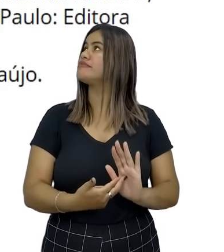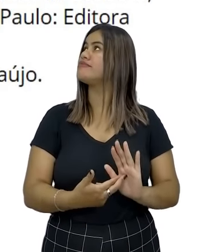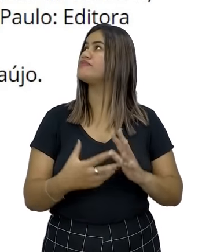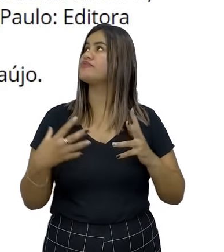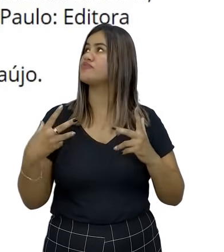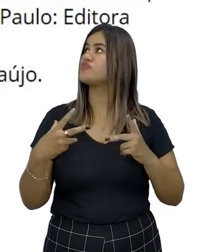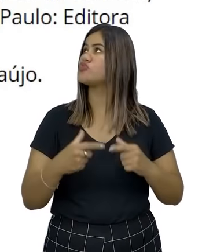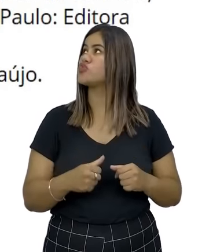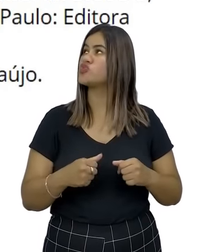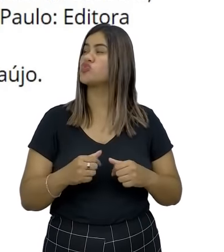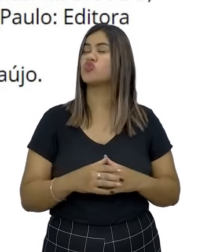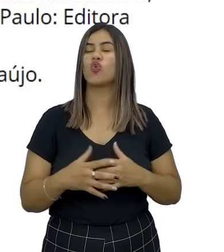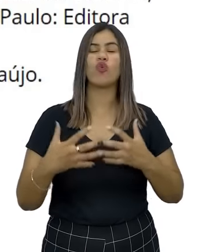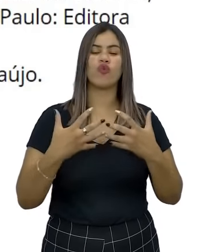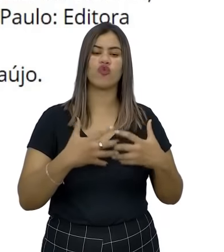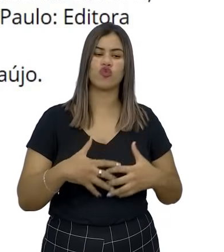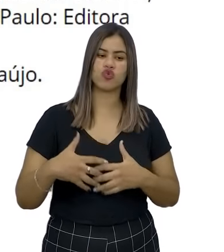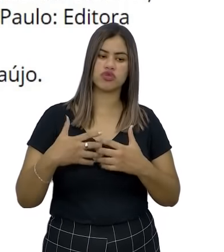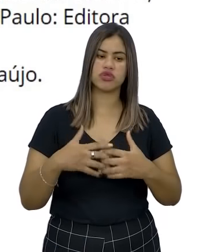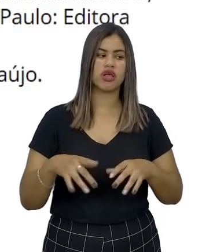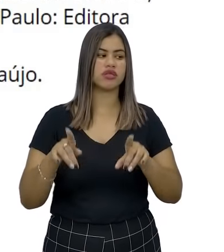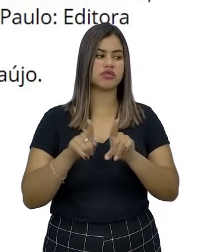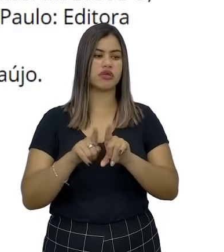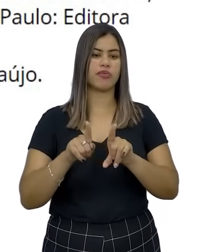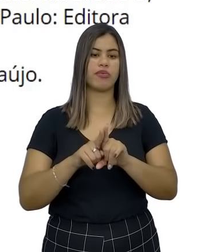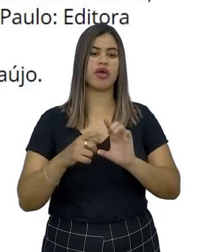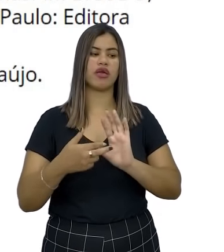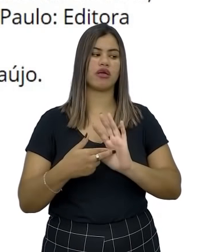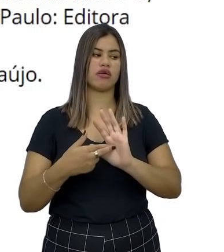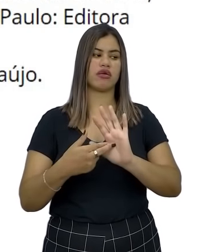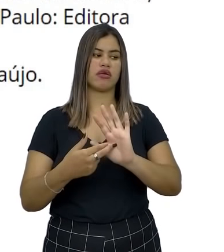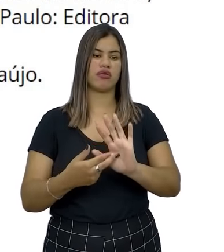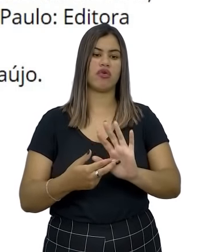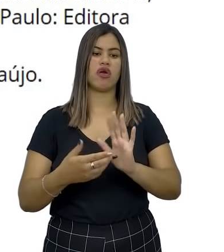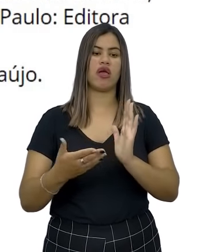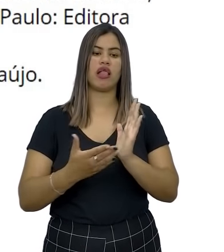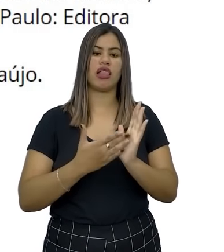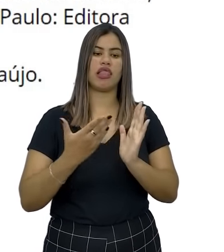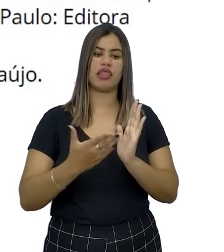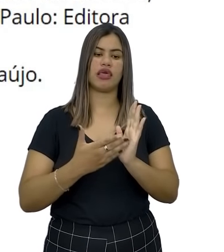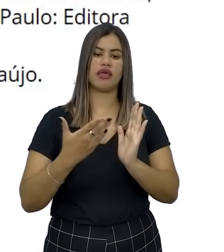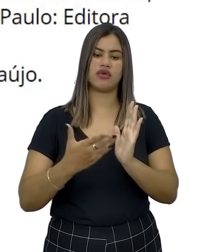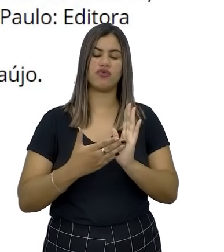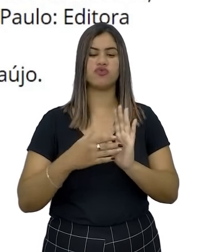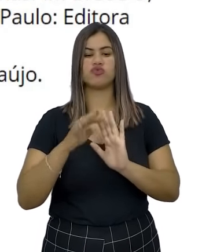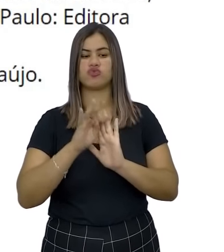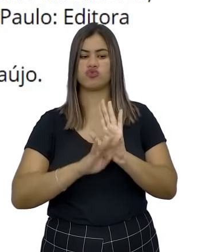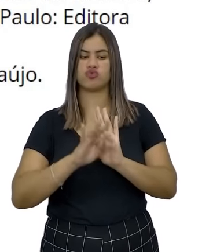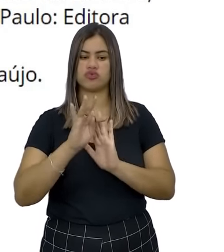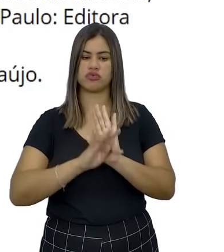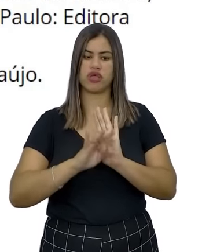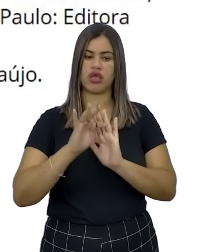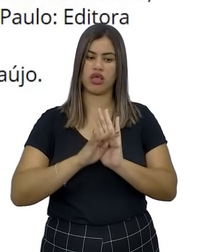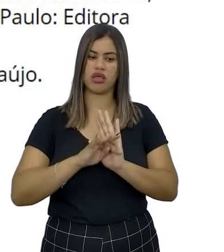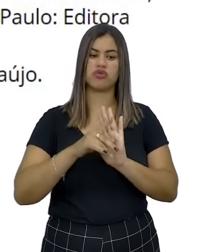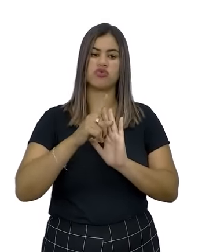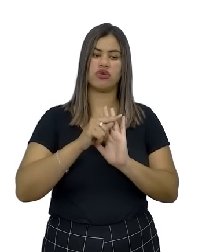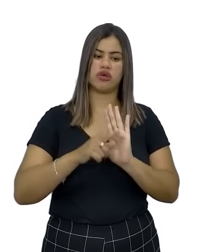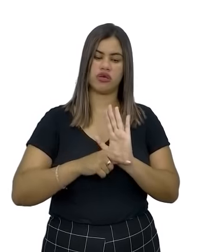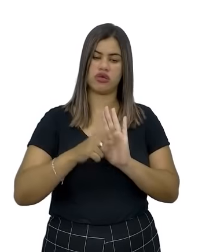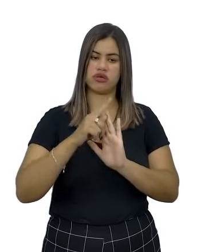referências institucionais, como as referências, né, que a gente traz dos livros, né, dos textos, dos artigos